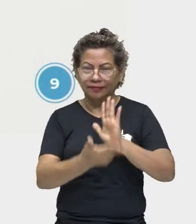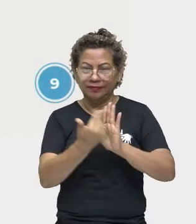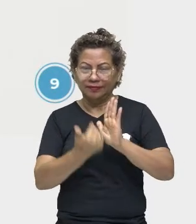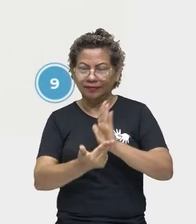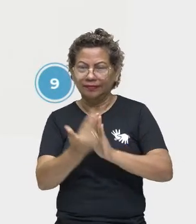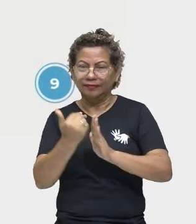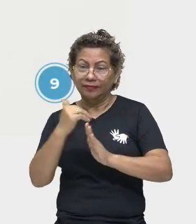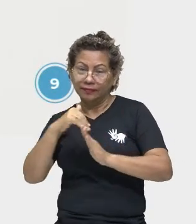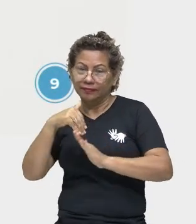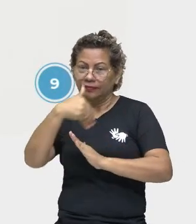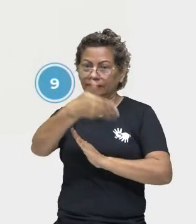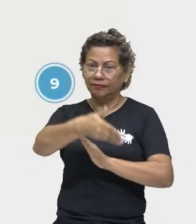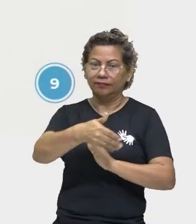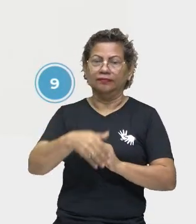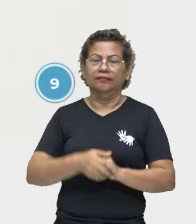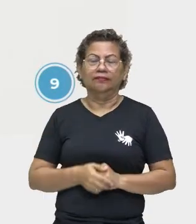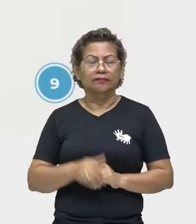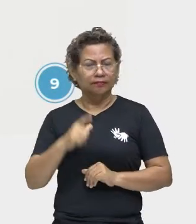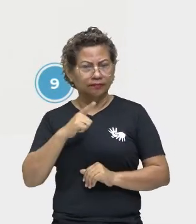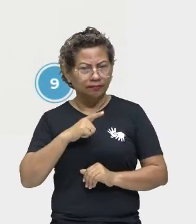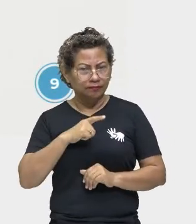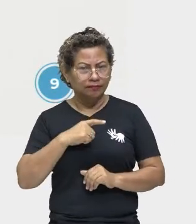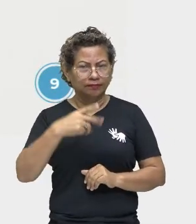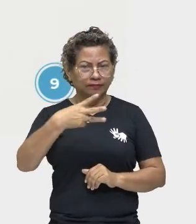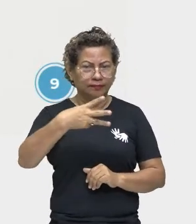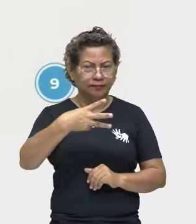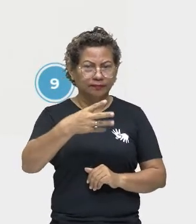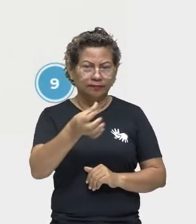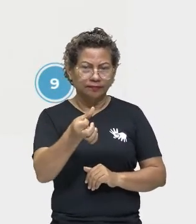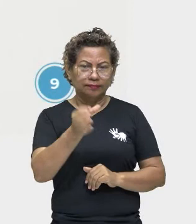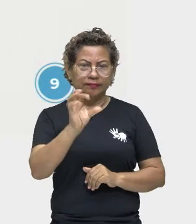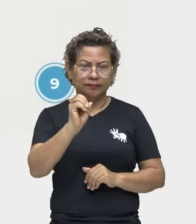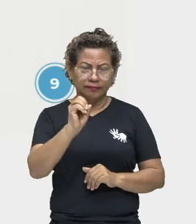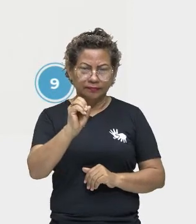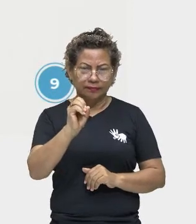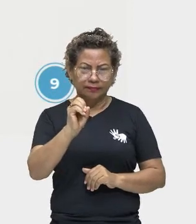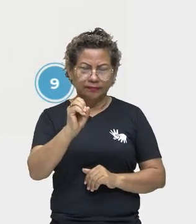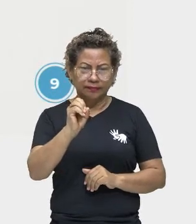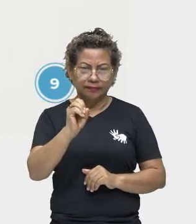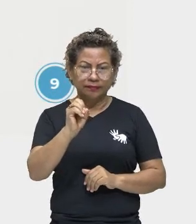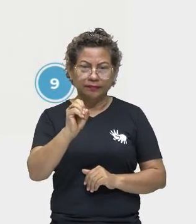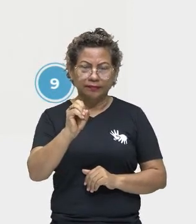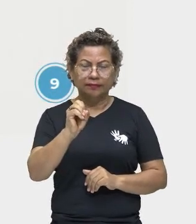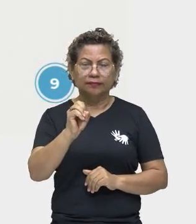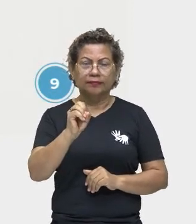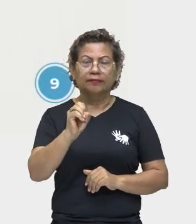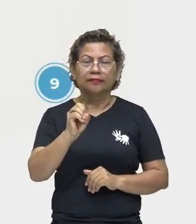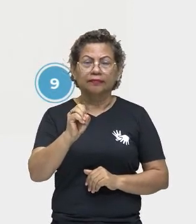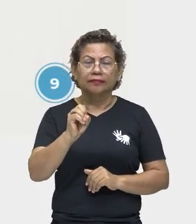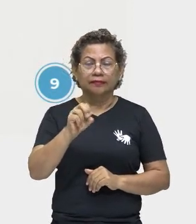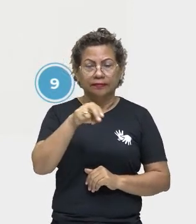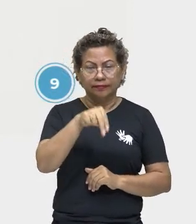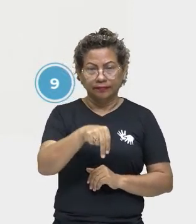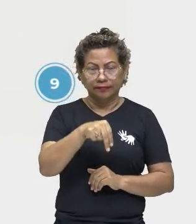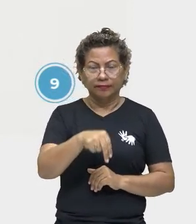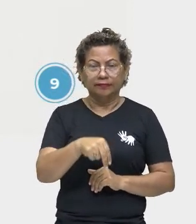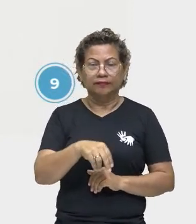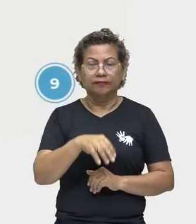porque sempre vai ser igual a 360, pelo número de lados do polígono. Vamos ver um